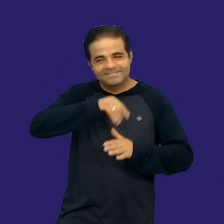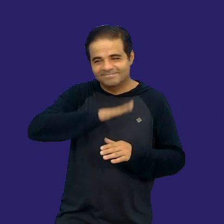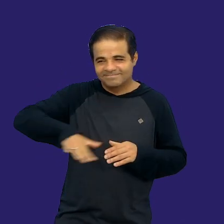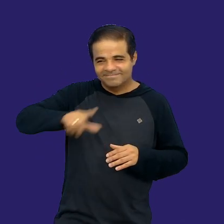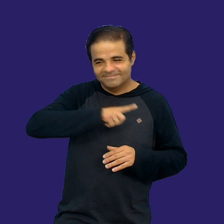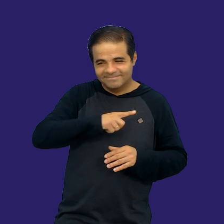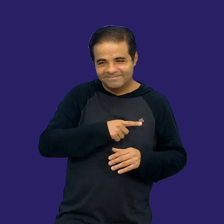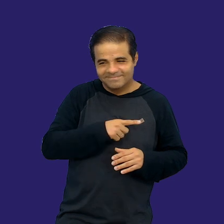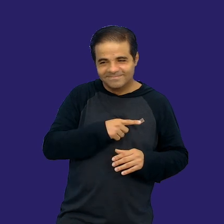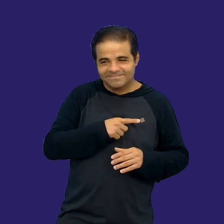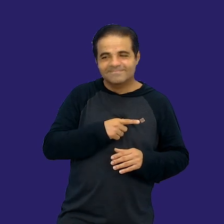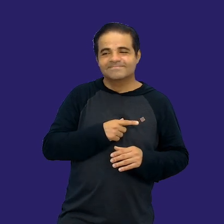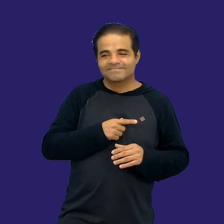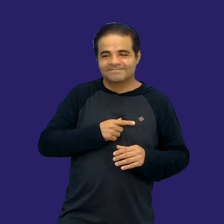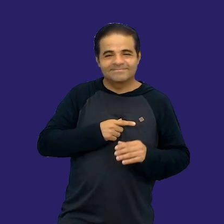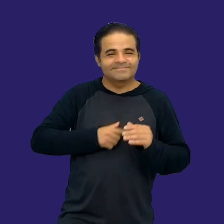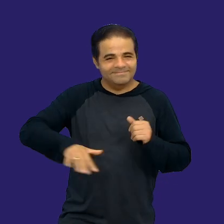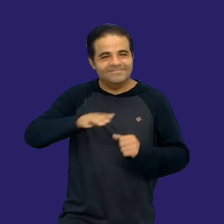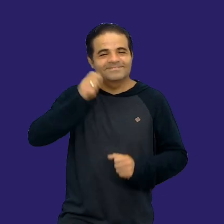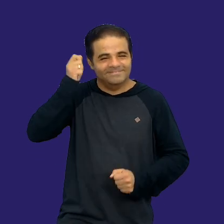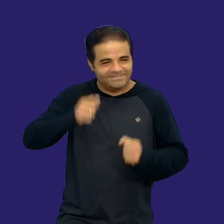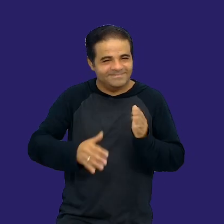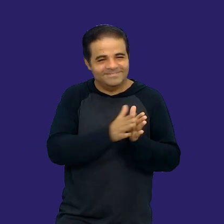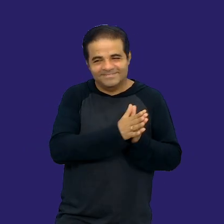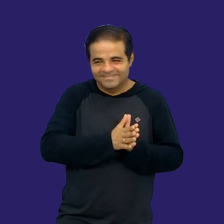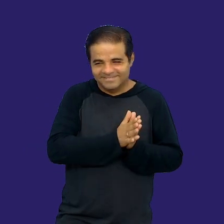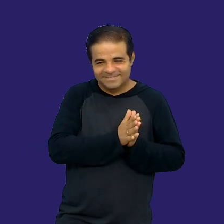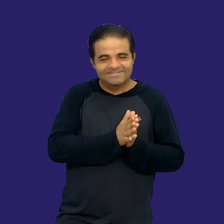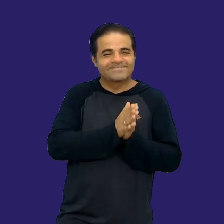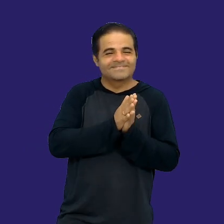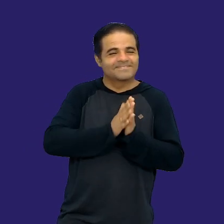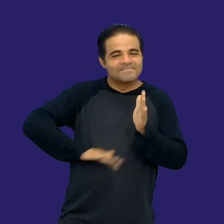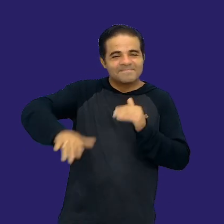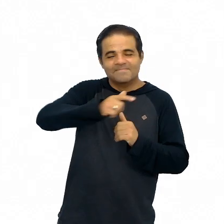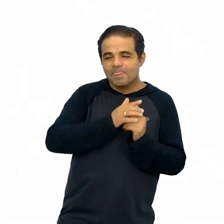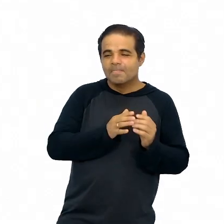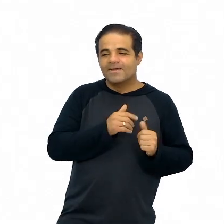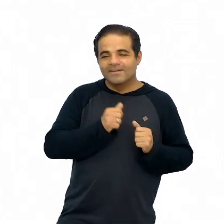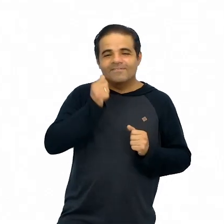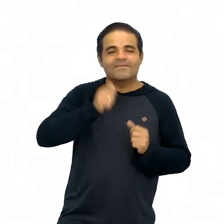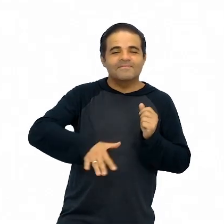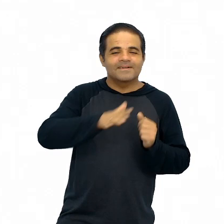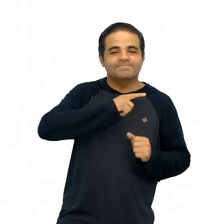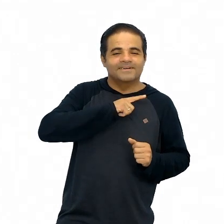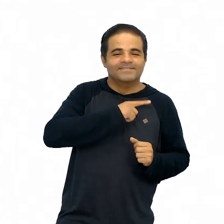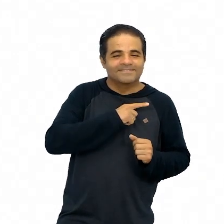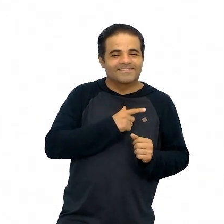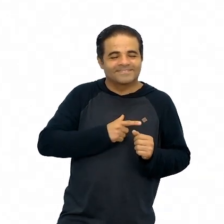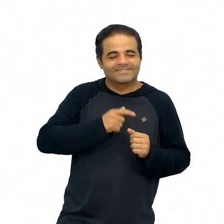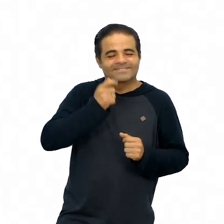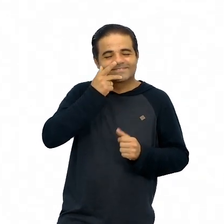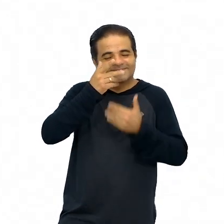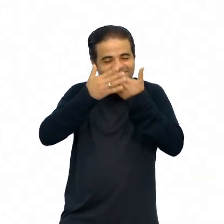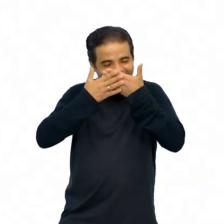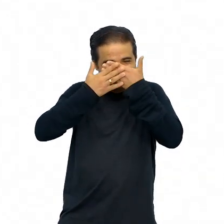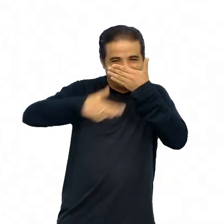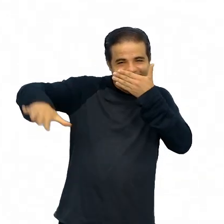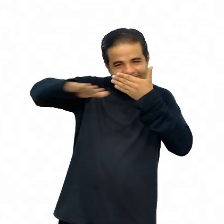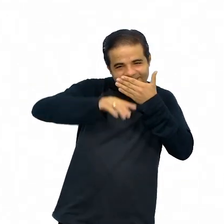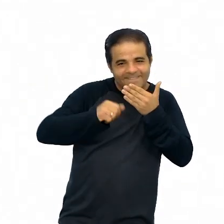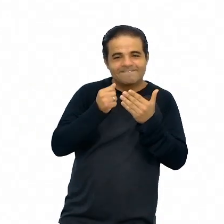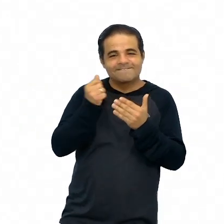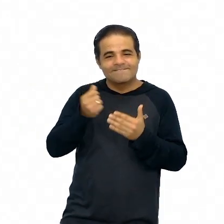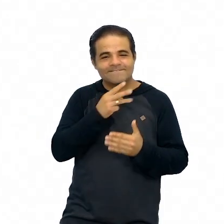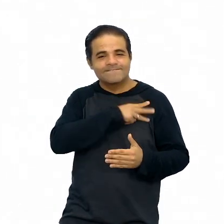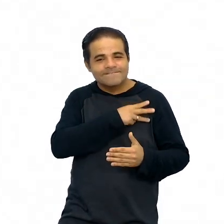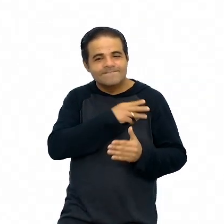da S a 6, né? Agora a gente vai estar aqui na terceira série do médio. Então, a S a 6 da terceira